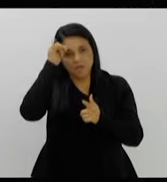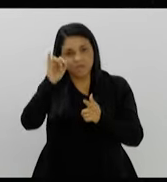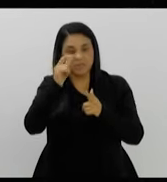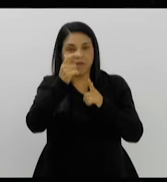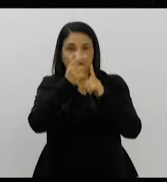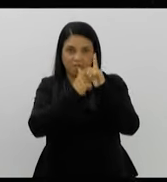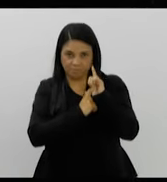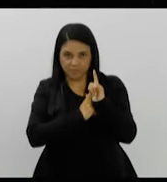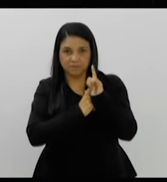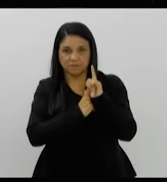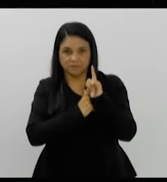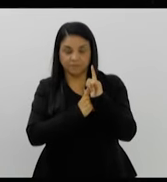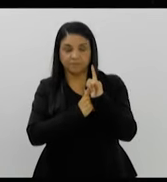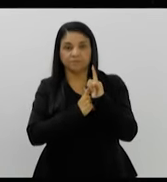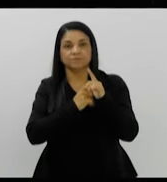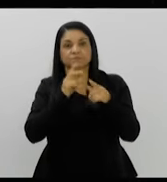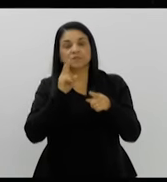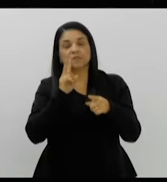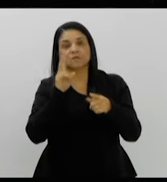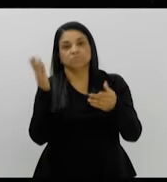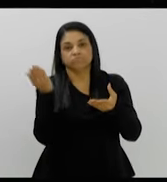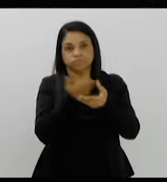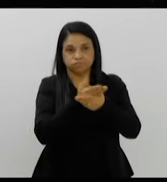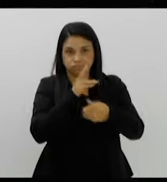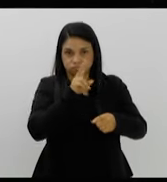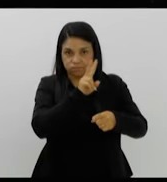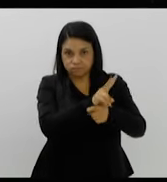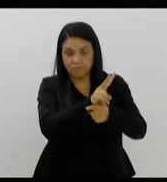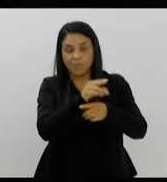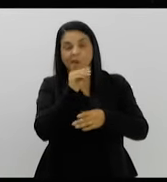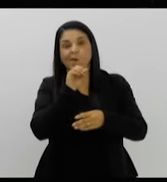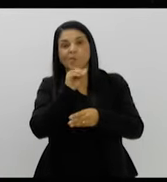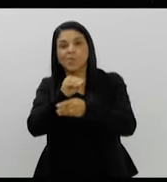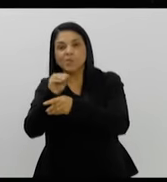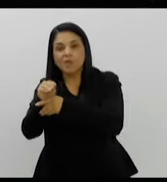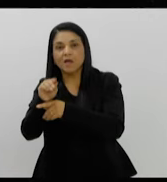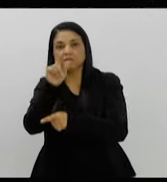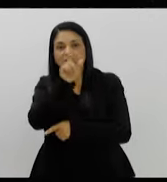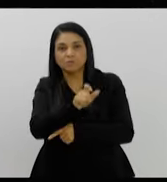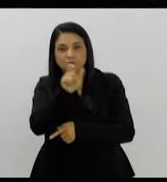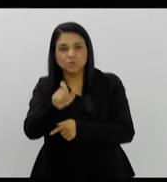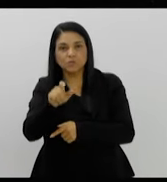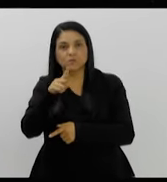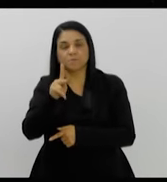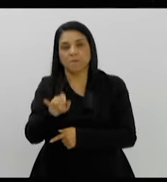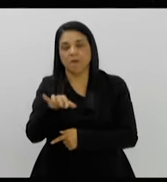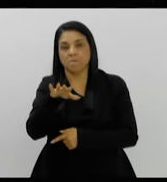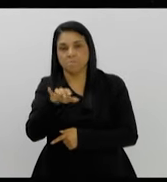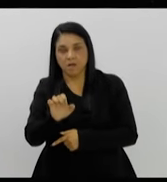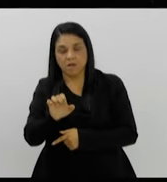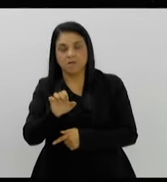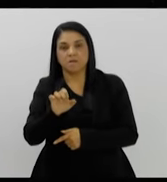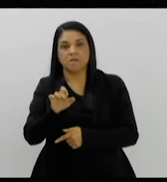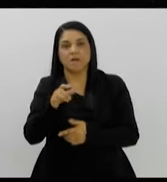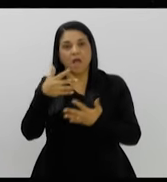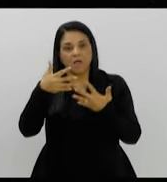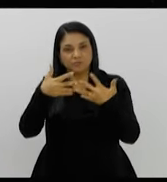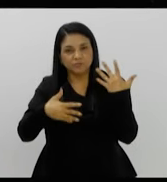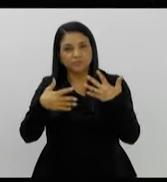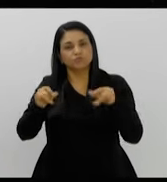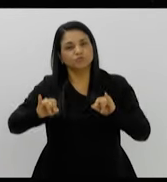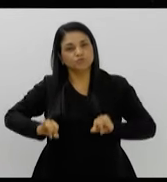continuar trabalhando para cuidar desses pais e mães atípicos que estão sofrendo todos os dias